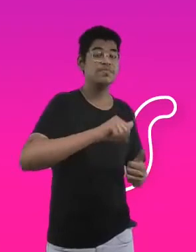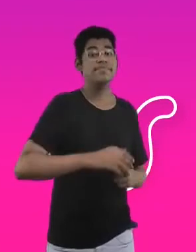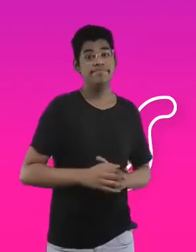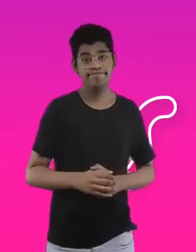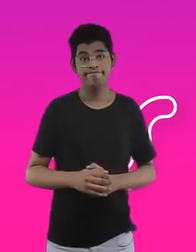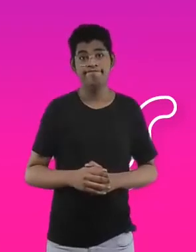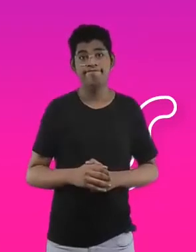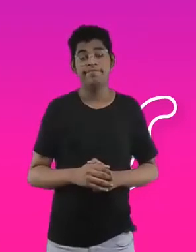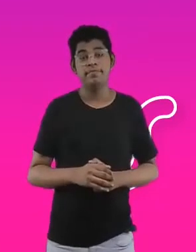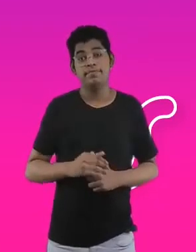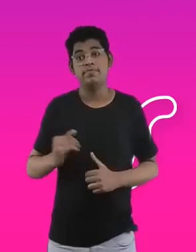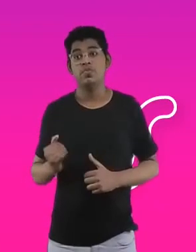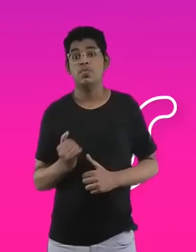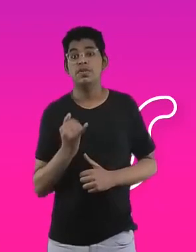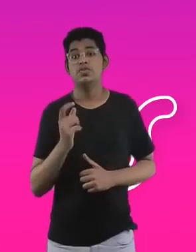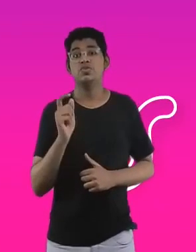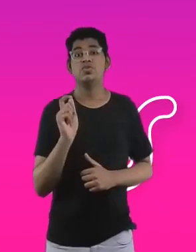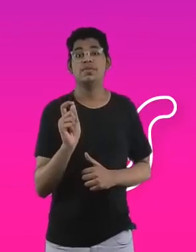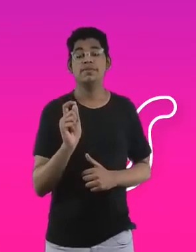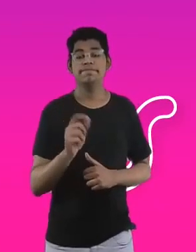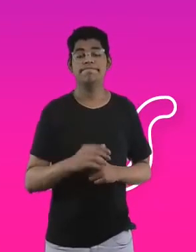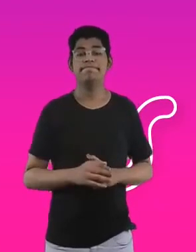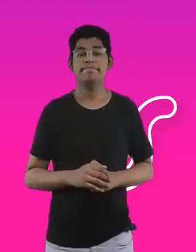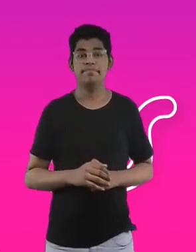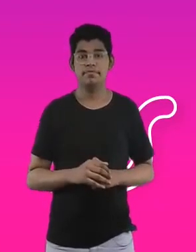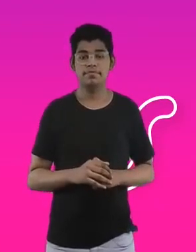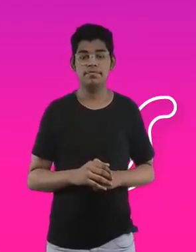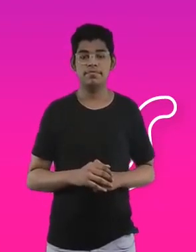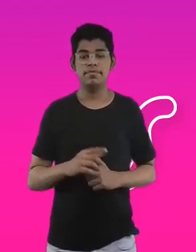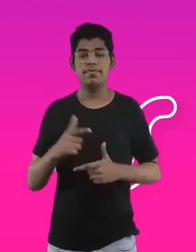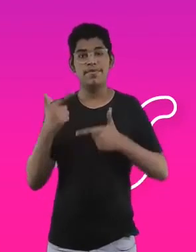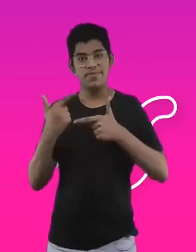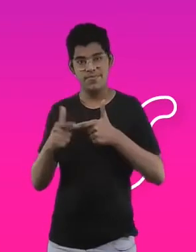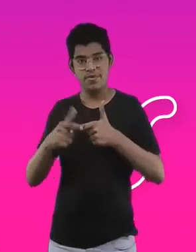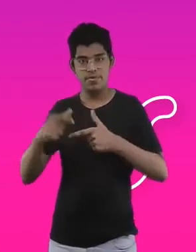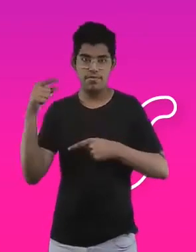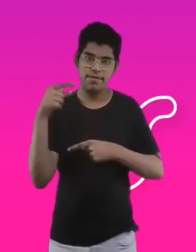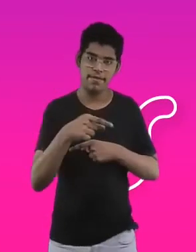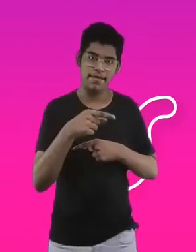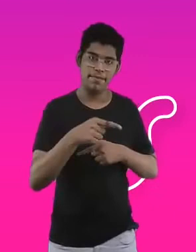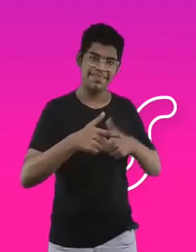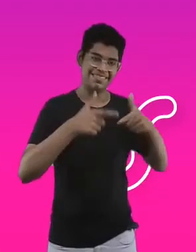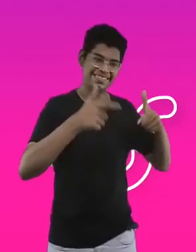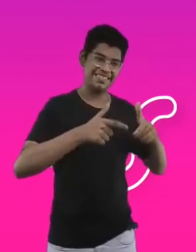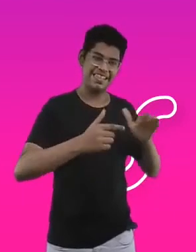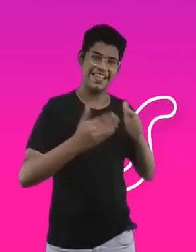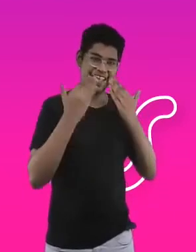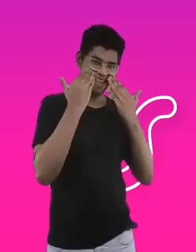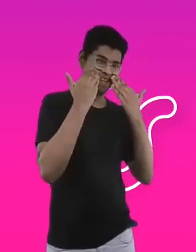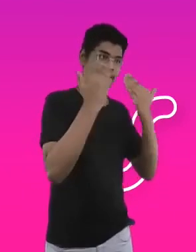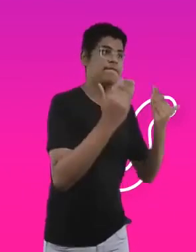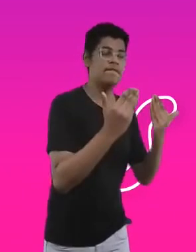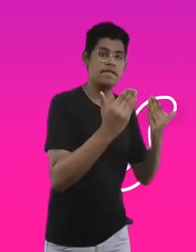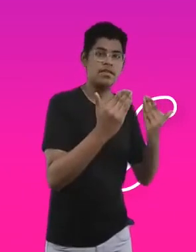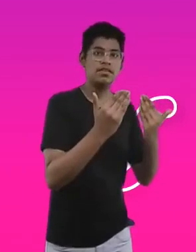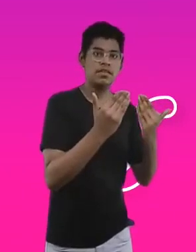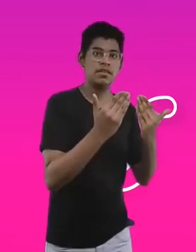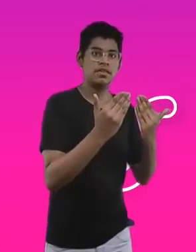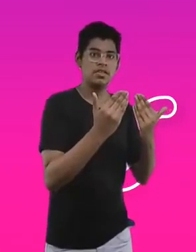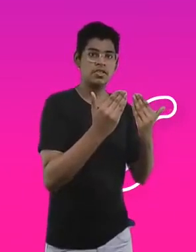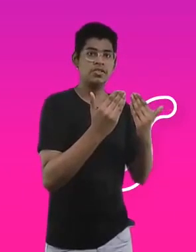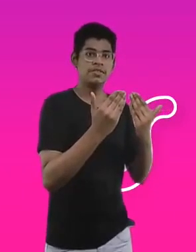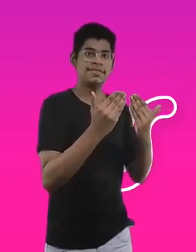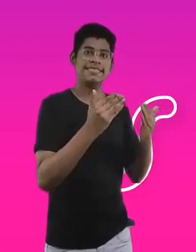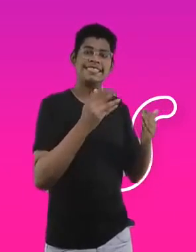importante quando essas problemáticas que são mais localizadas, elas sempre chegarem nesse lugar que é um